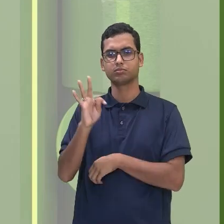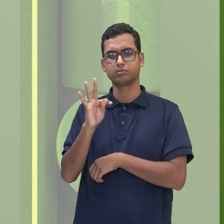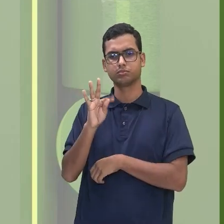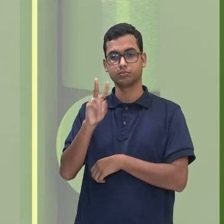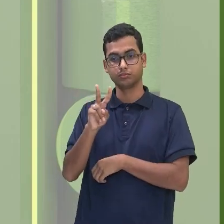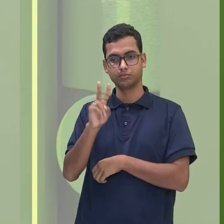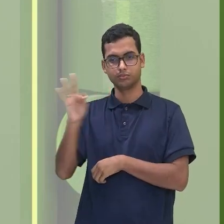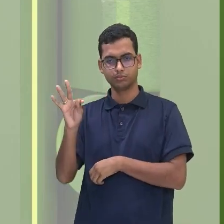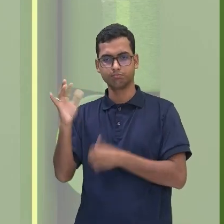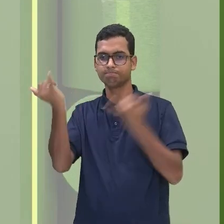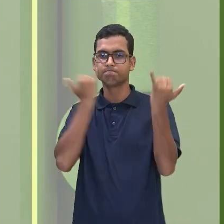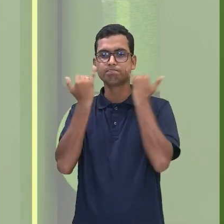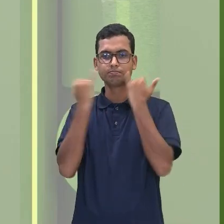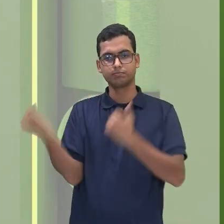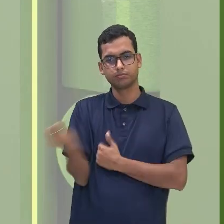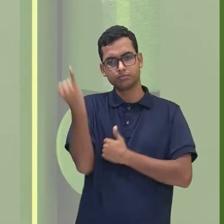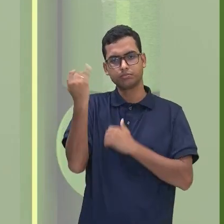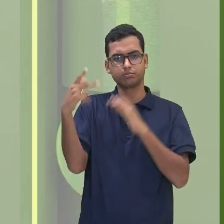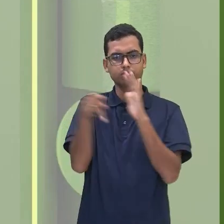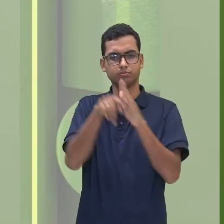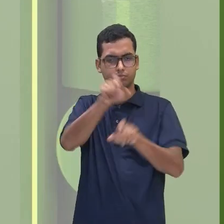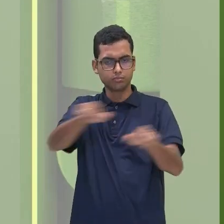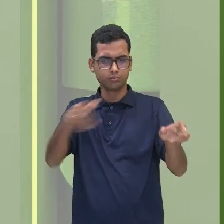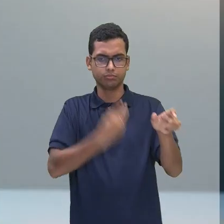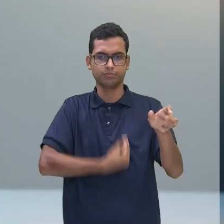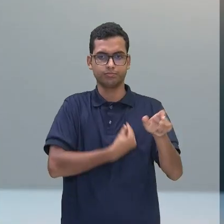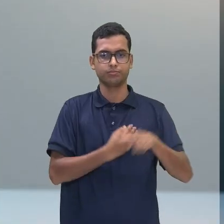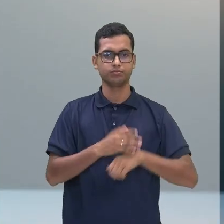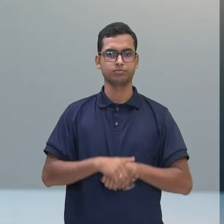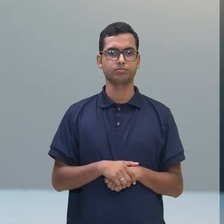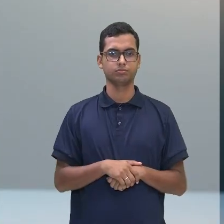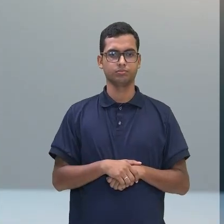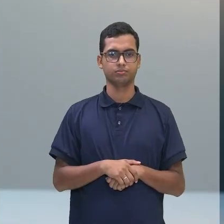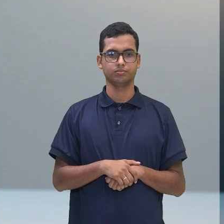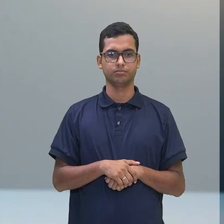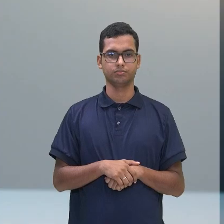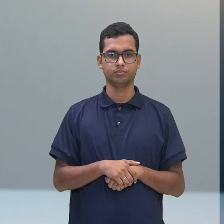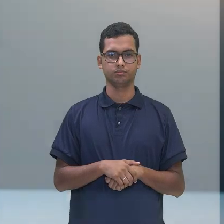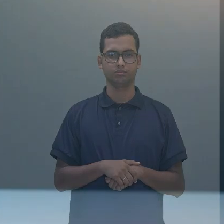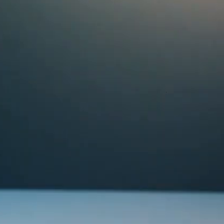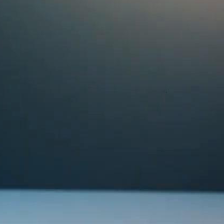com informações importantíssimas dos seres vivos.